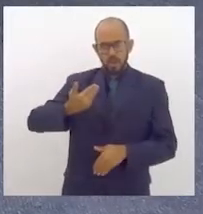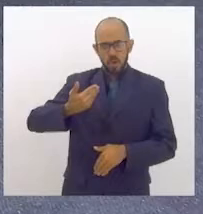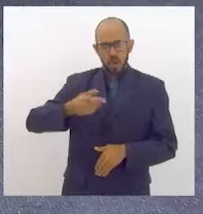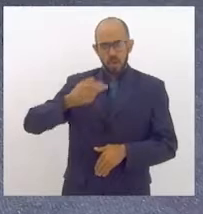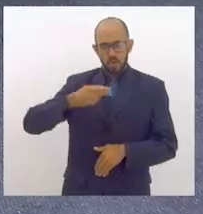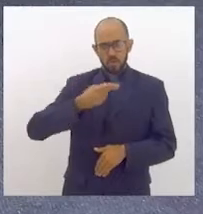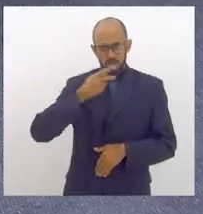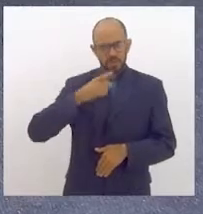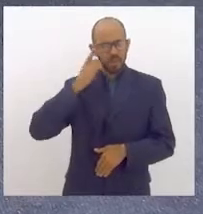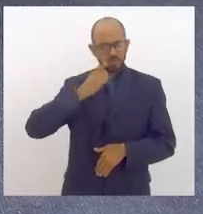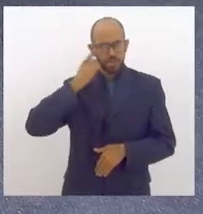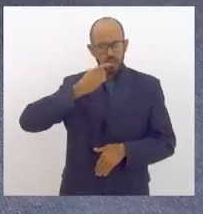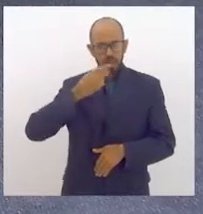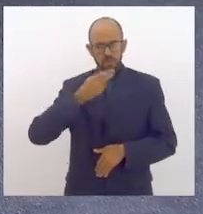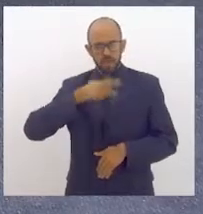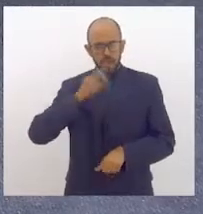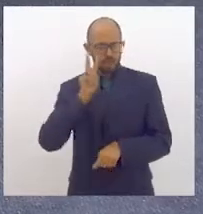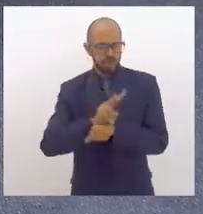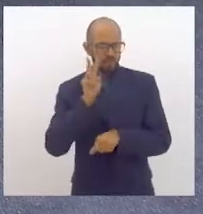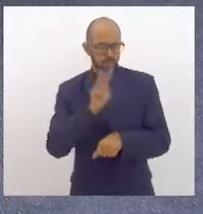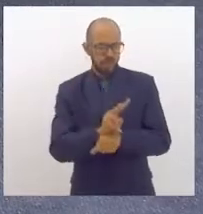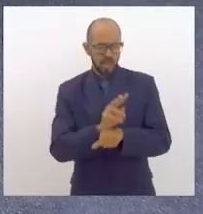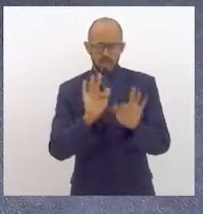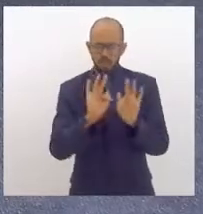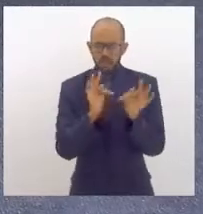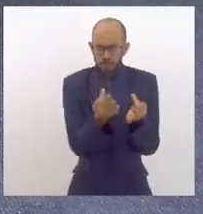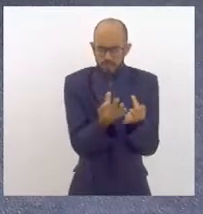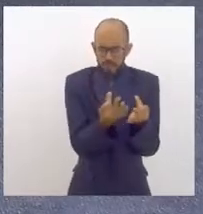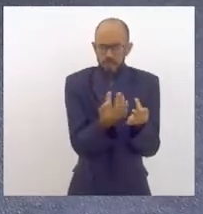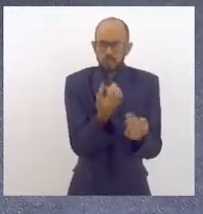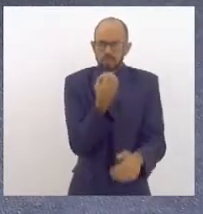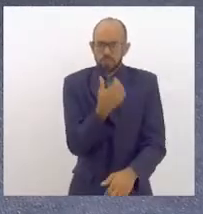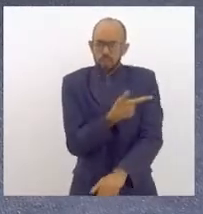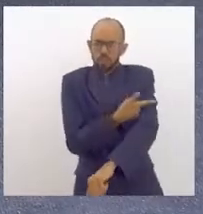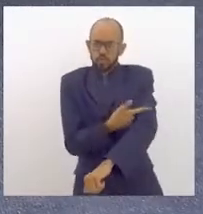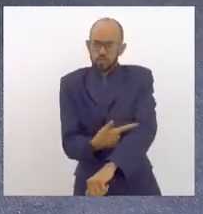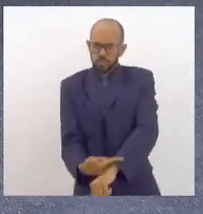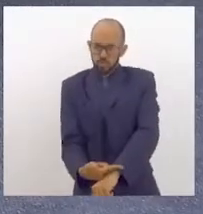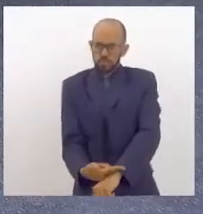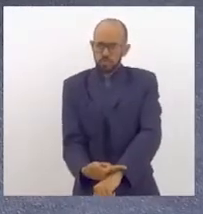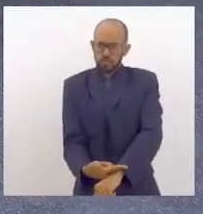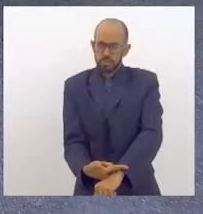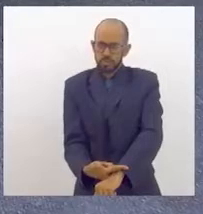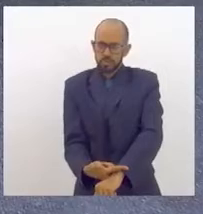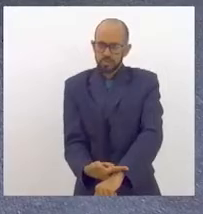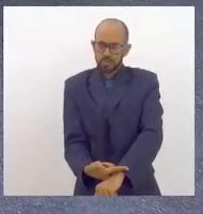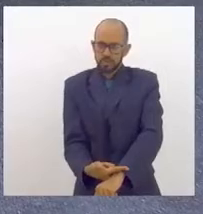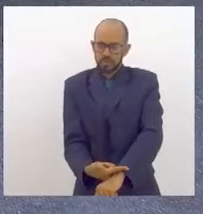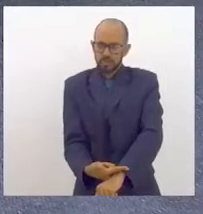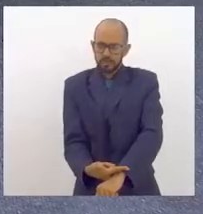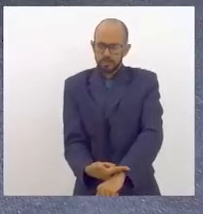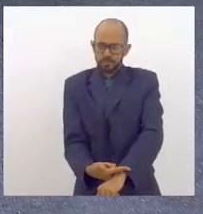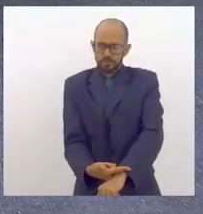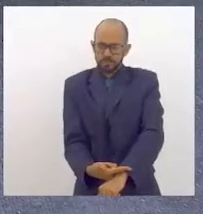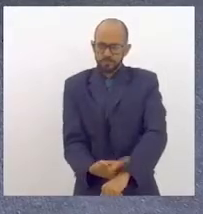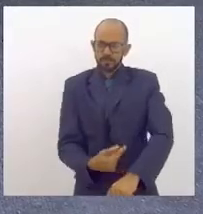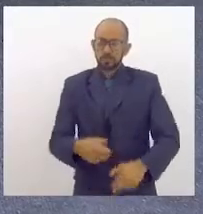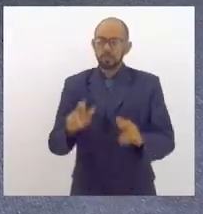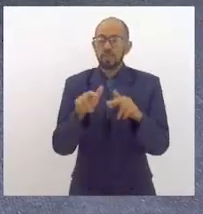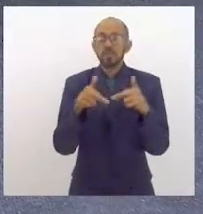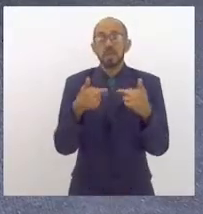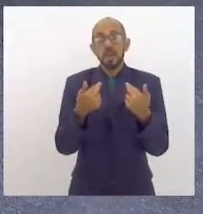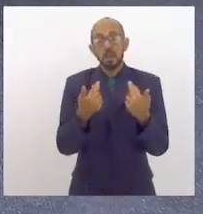que ele Deputado que diz tanto defender a família a moral e os bons costumes teve como Governador e